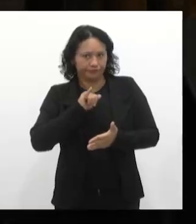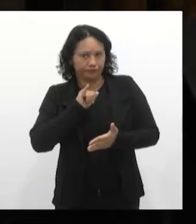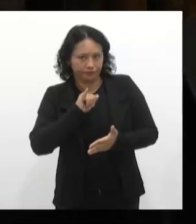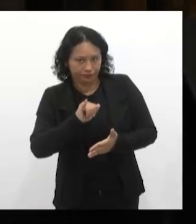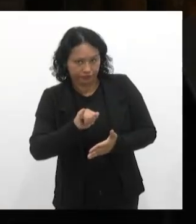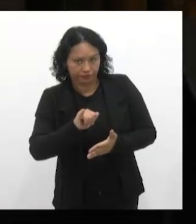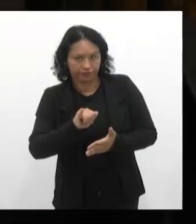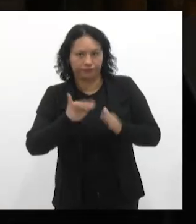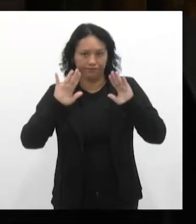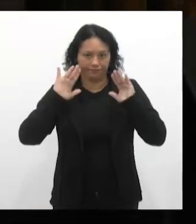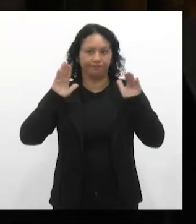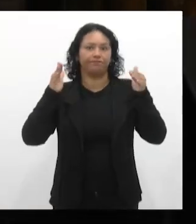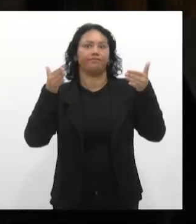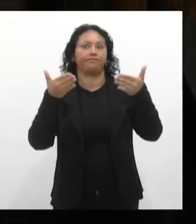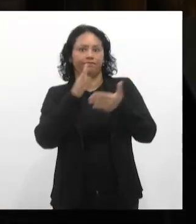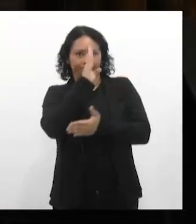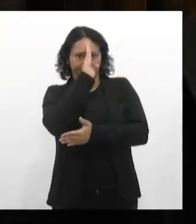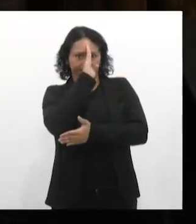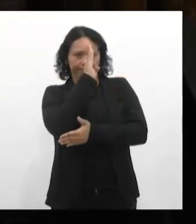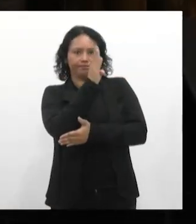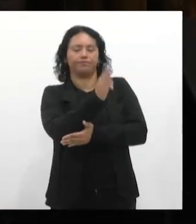e exclusivamente